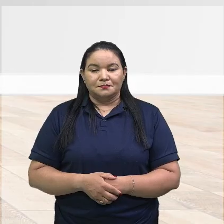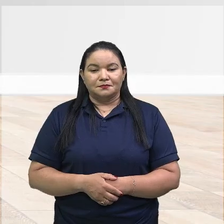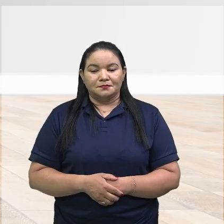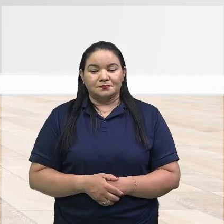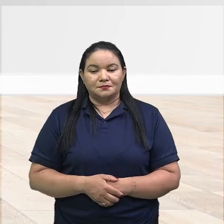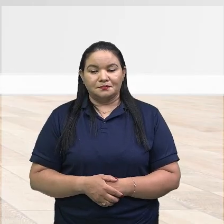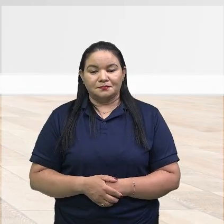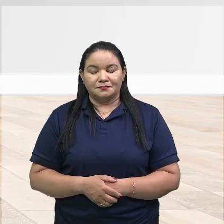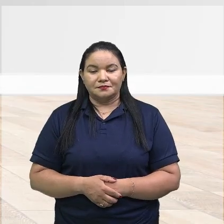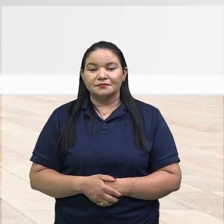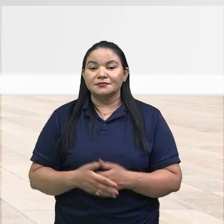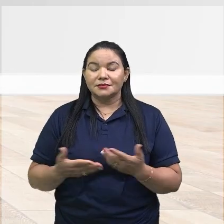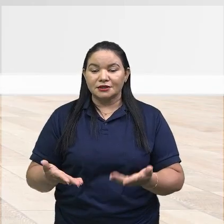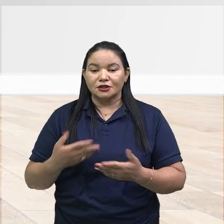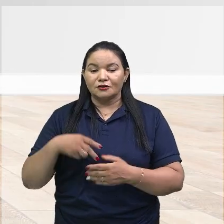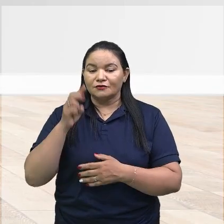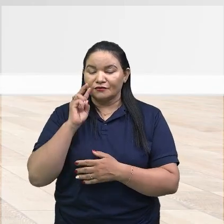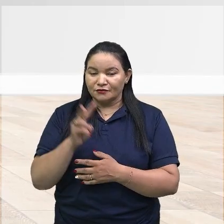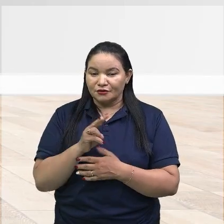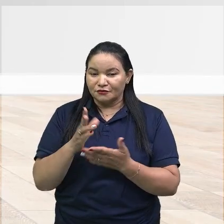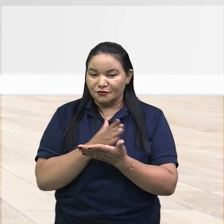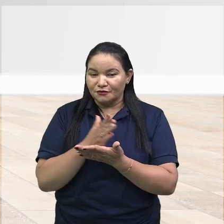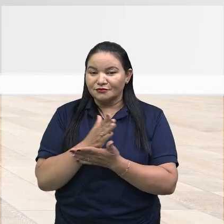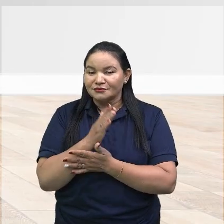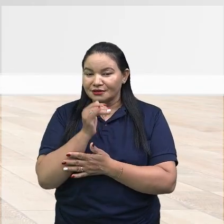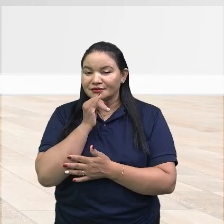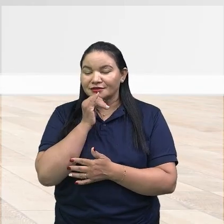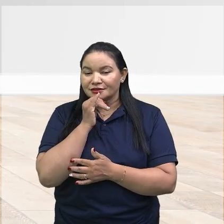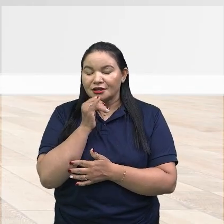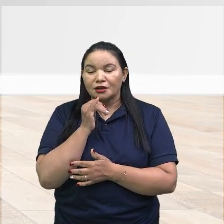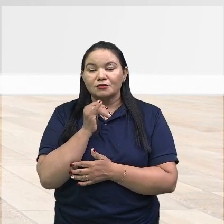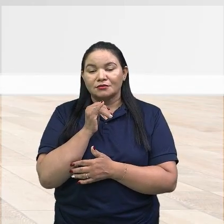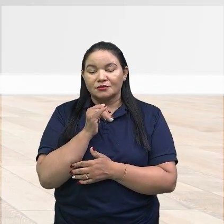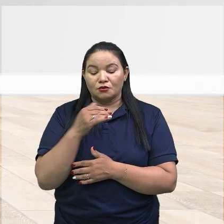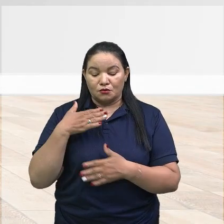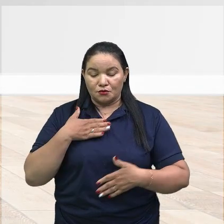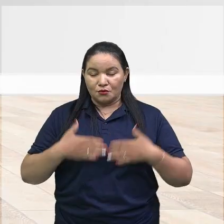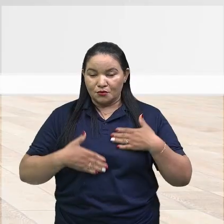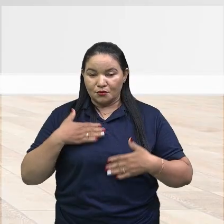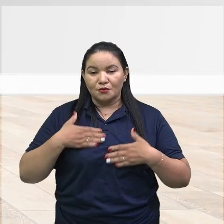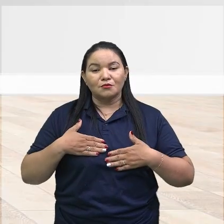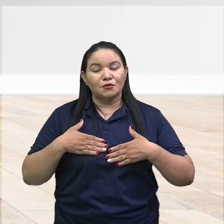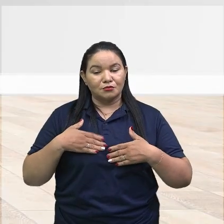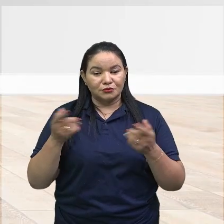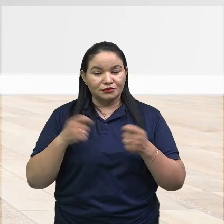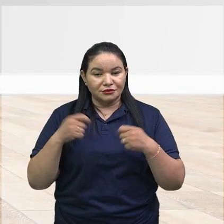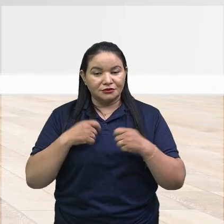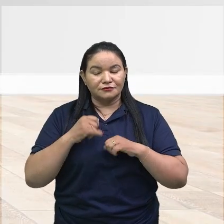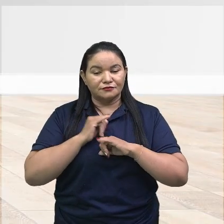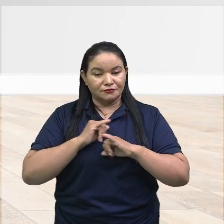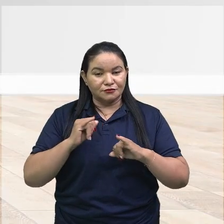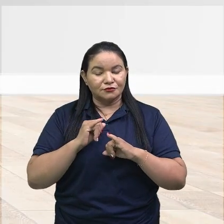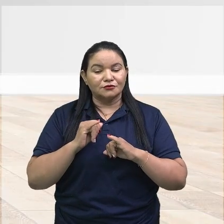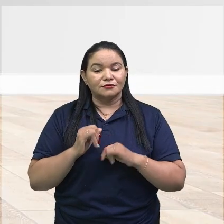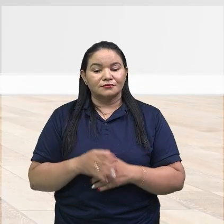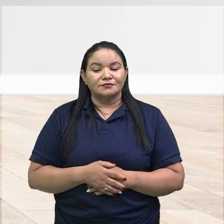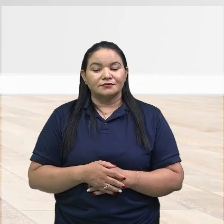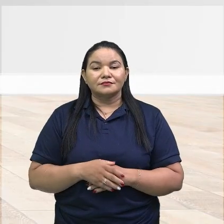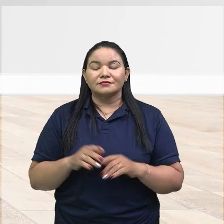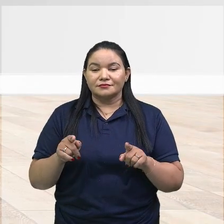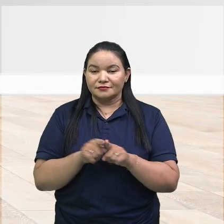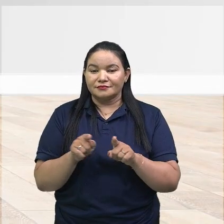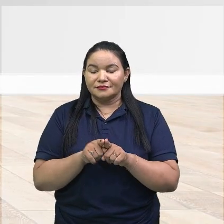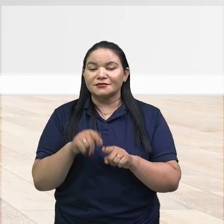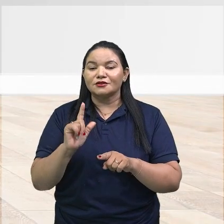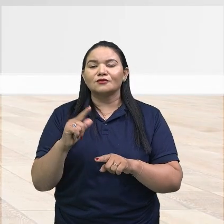Então, a gente viu alguns exemplos de mensagens que o nosso corpo pode falar. Uma muito comum também são os braços